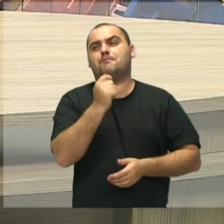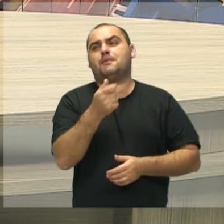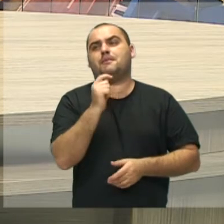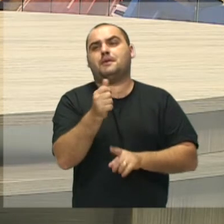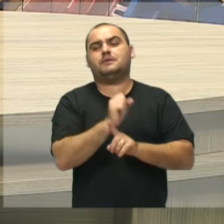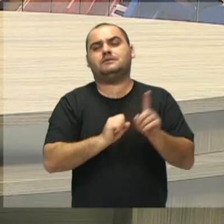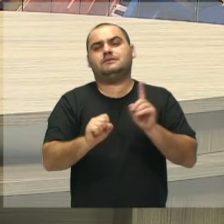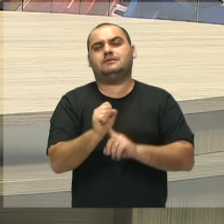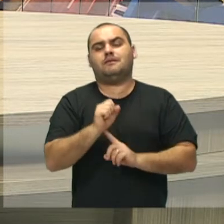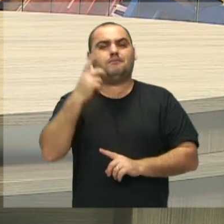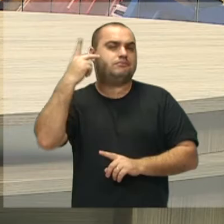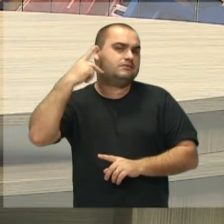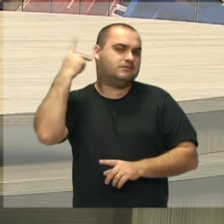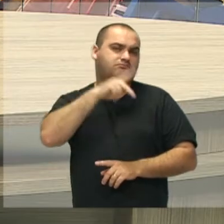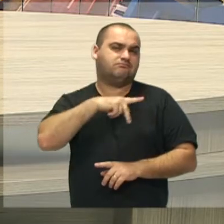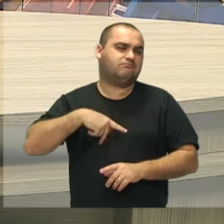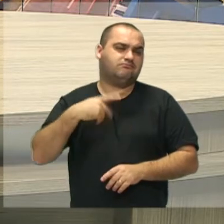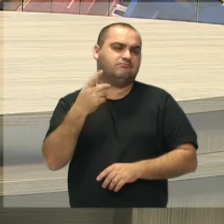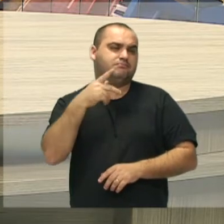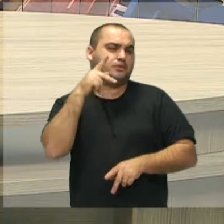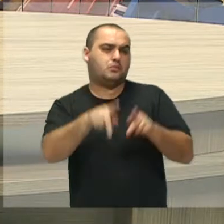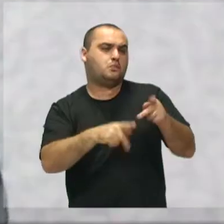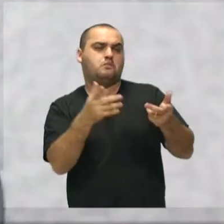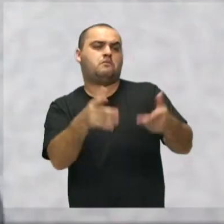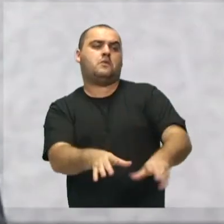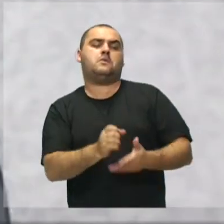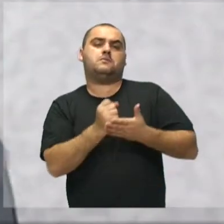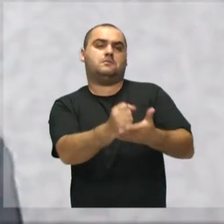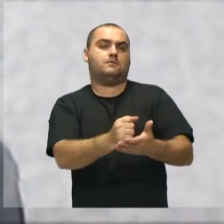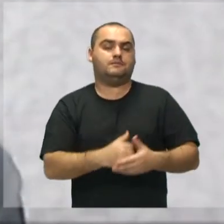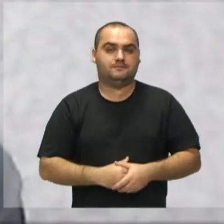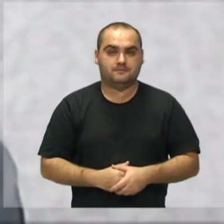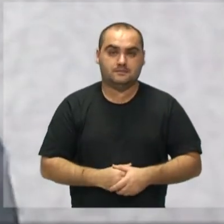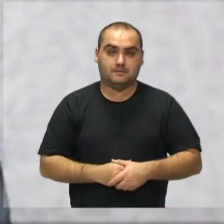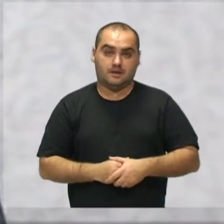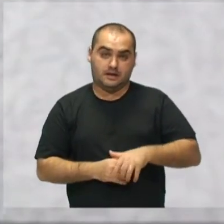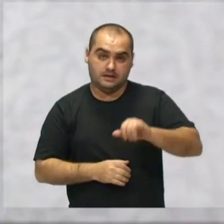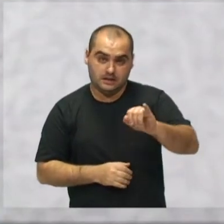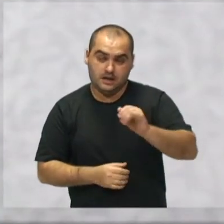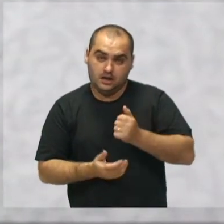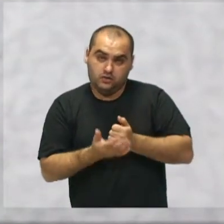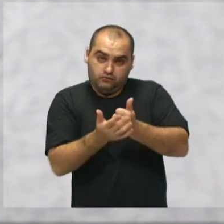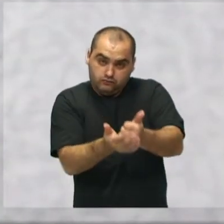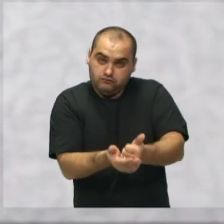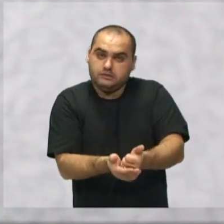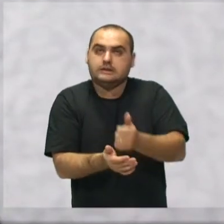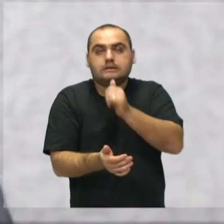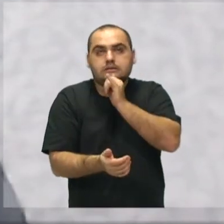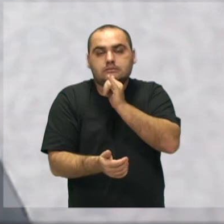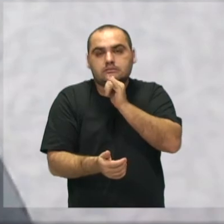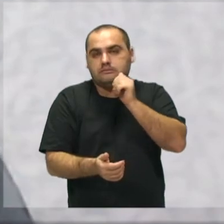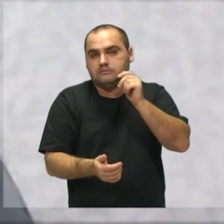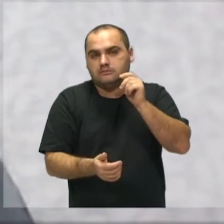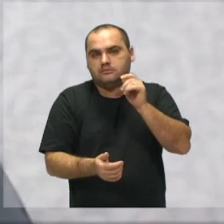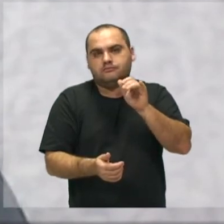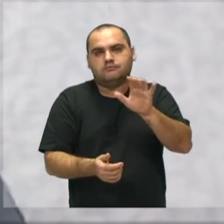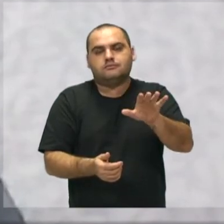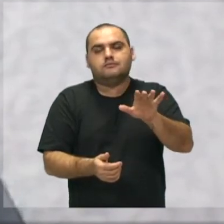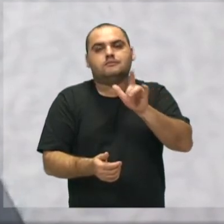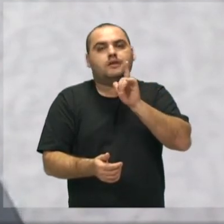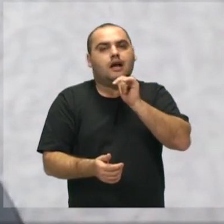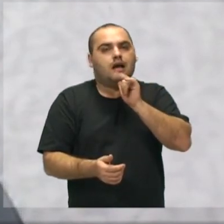social, em termos de políticas públicas. Né? Quando você tem que fazer algo com uma pandemia, a mesma coisa. Tirar uma latinha de água